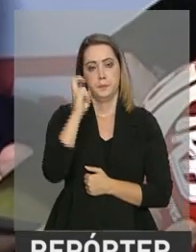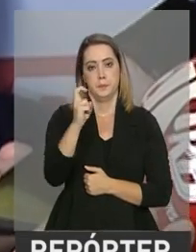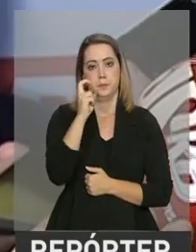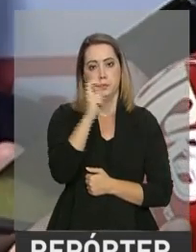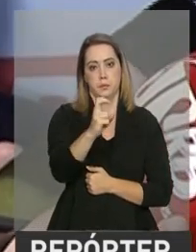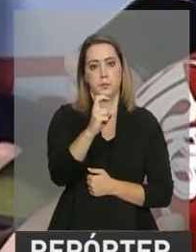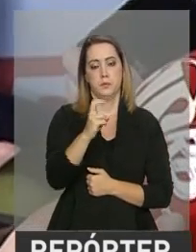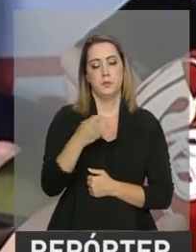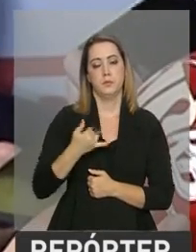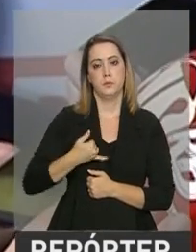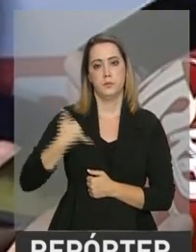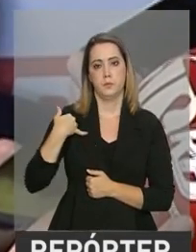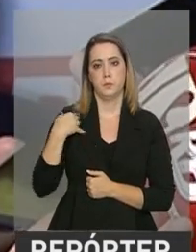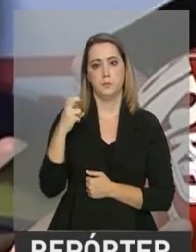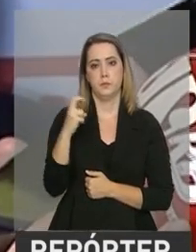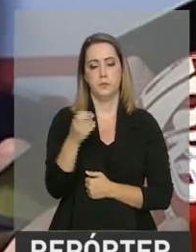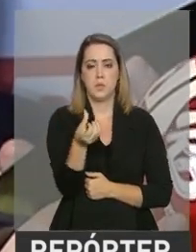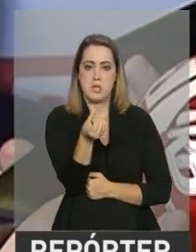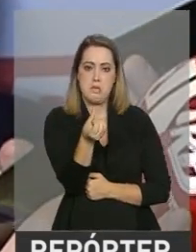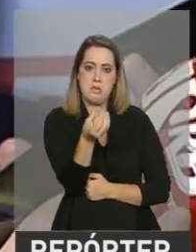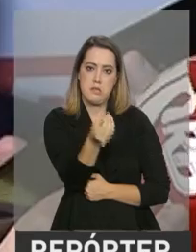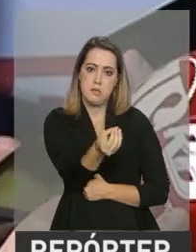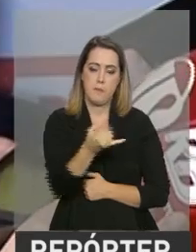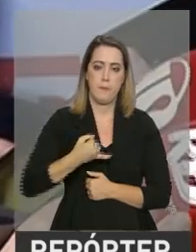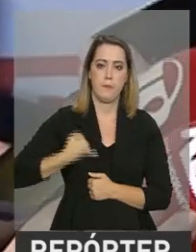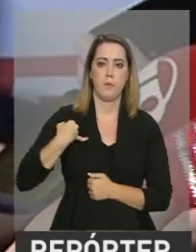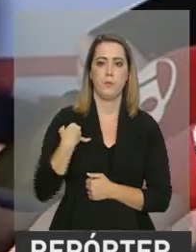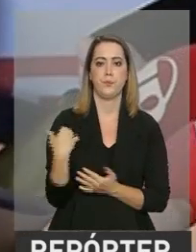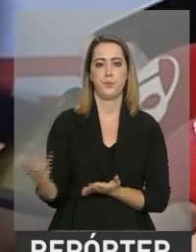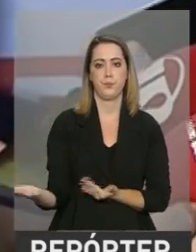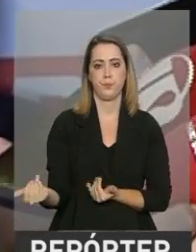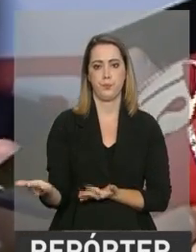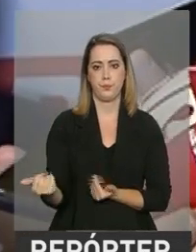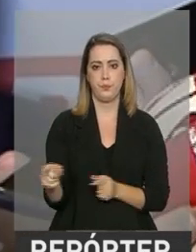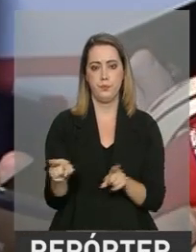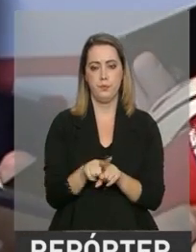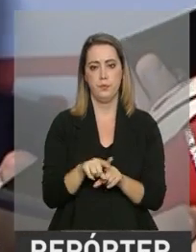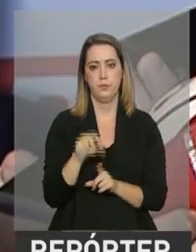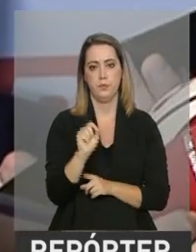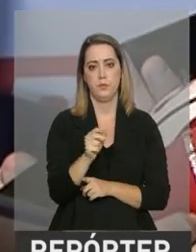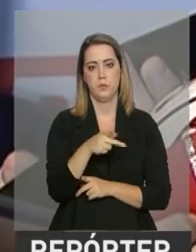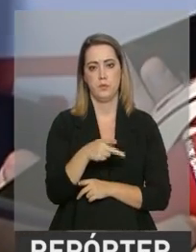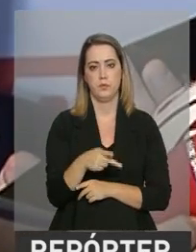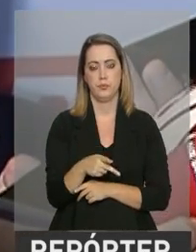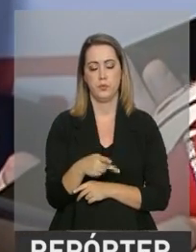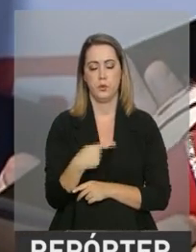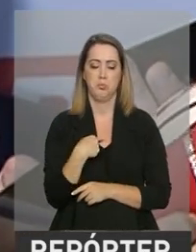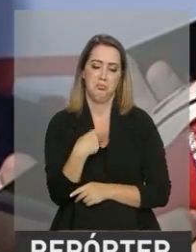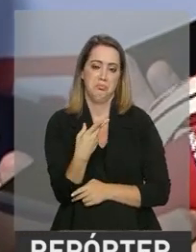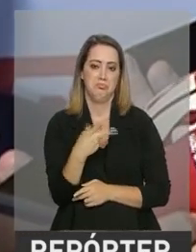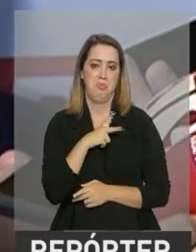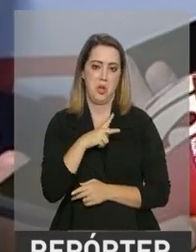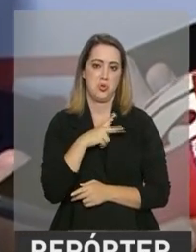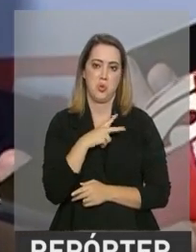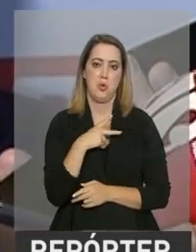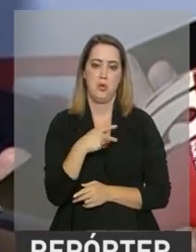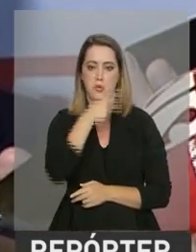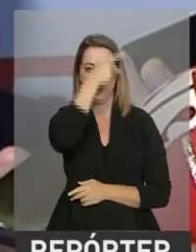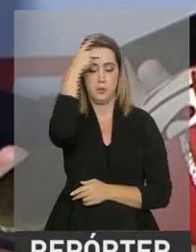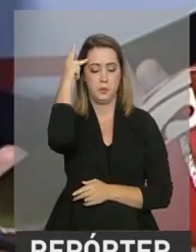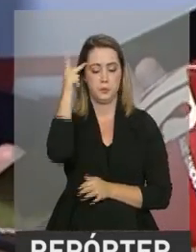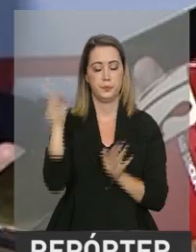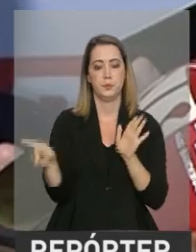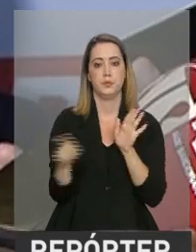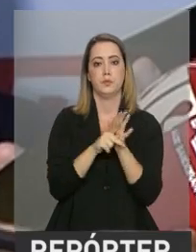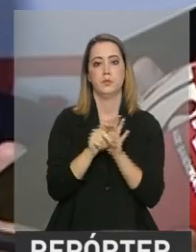56, 57 ou até 60 anos, está relativamente jovem, né? Pela minha experiência de vida pessoal, eu posso